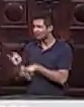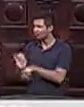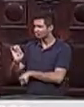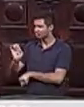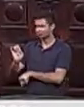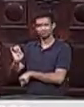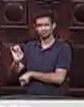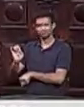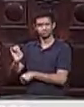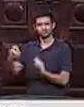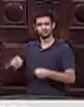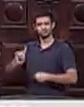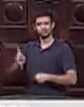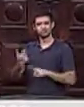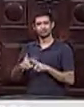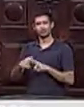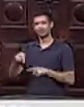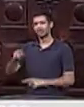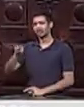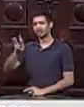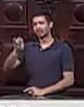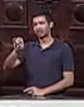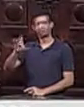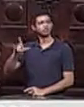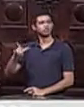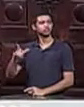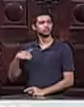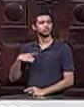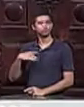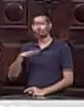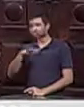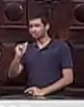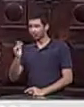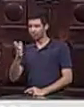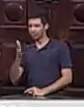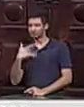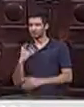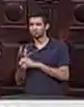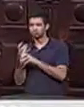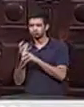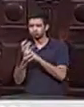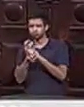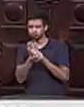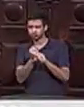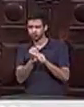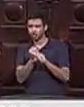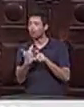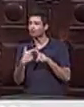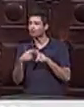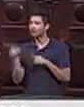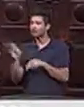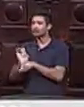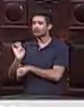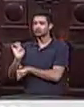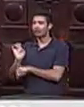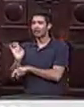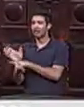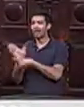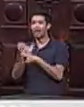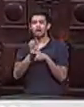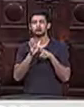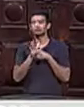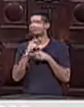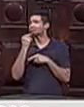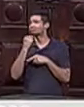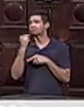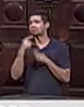quê? Porque esta rede foi chamada e contratualizada por edital, porque o Estado não tem capacidade de atender essa